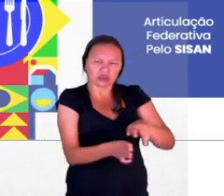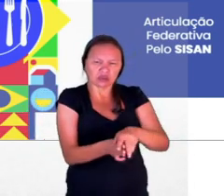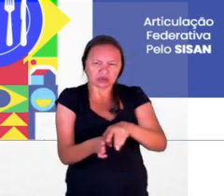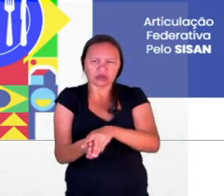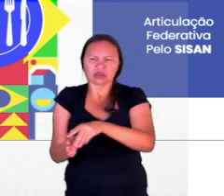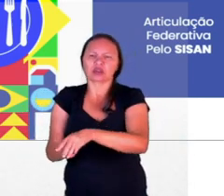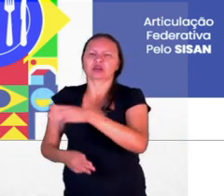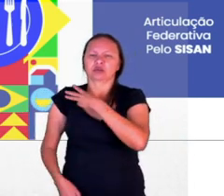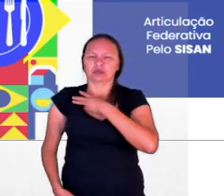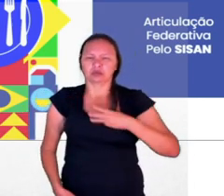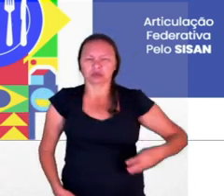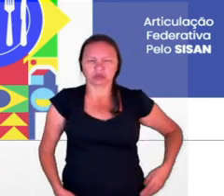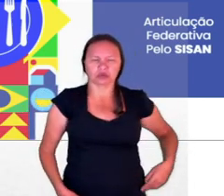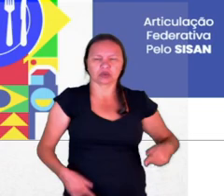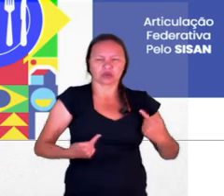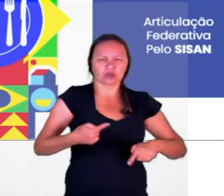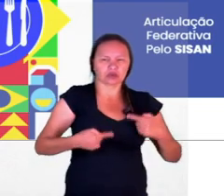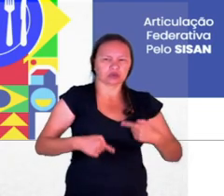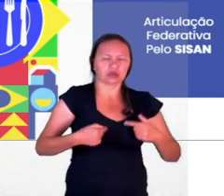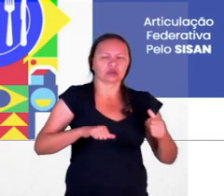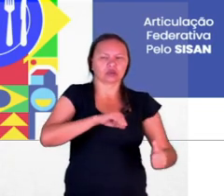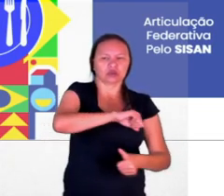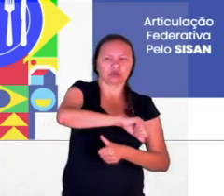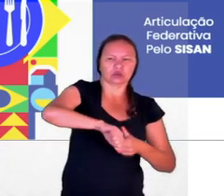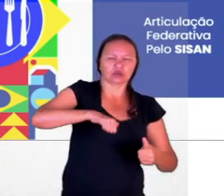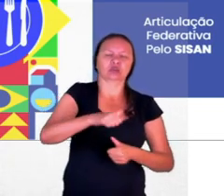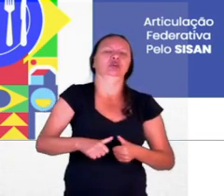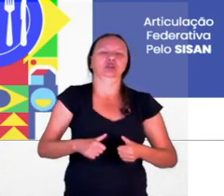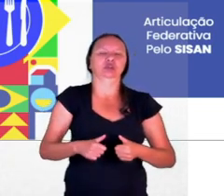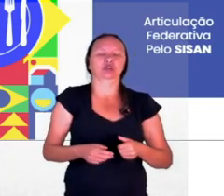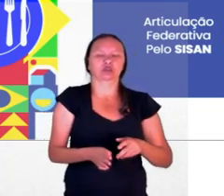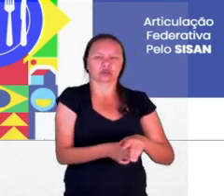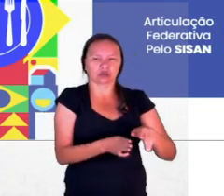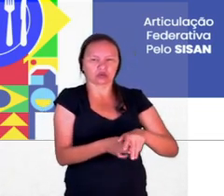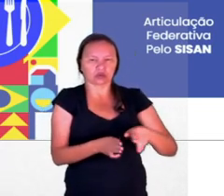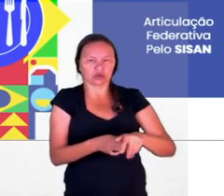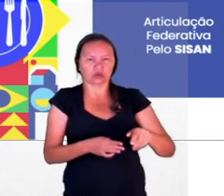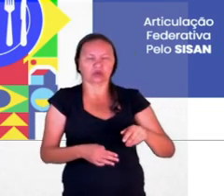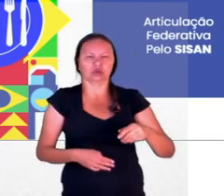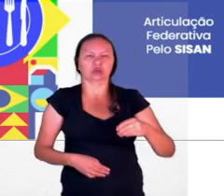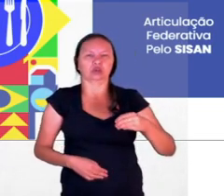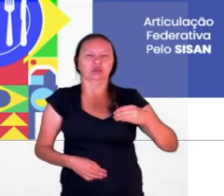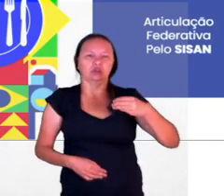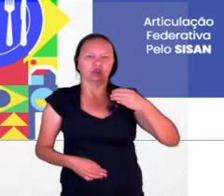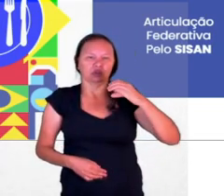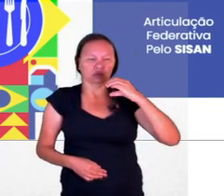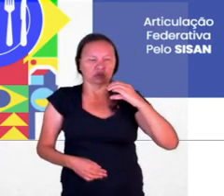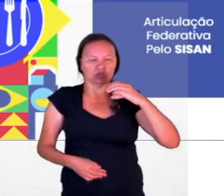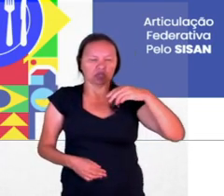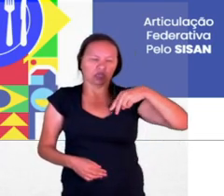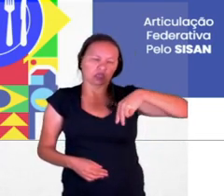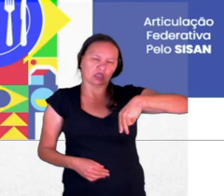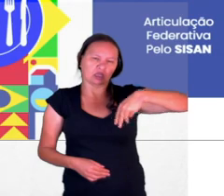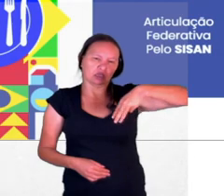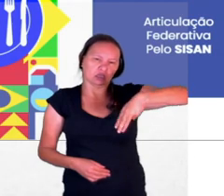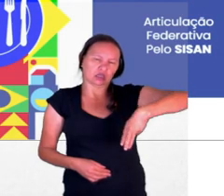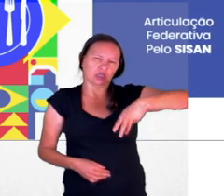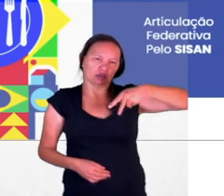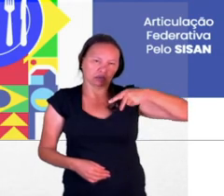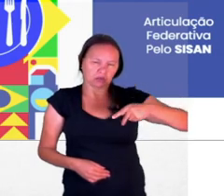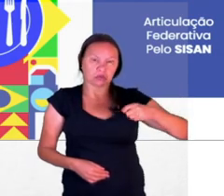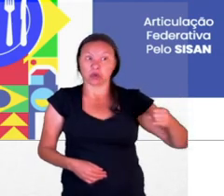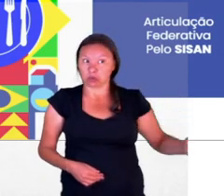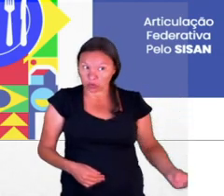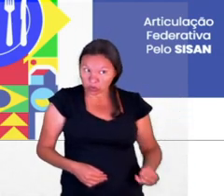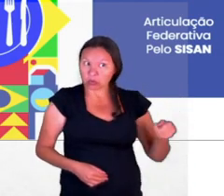fundamentais e outras resoluções e recomendações né do cnp que com certeza vão ser eh muito importantes